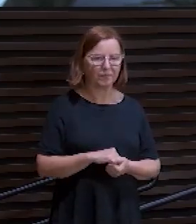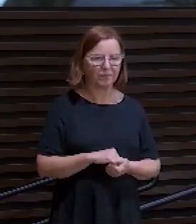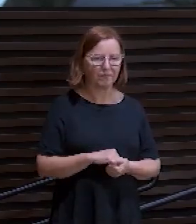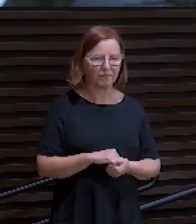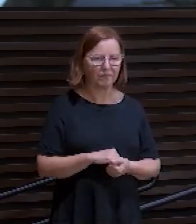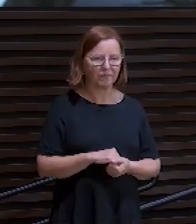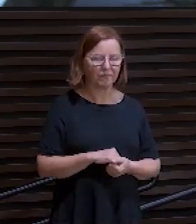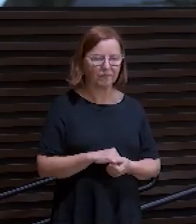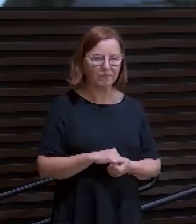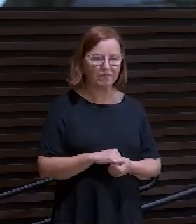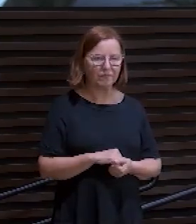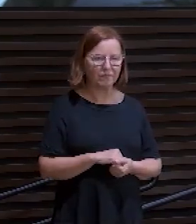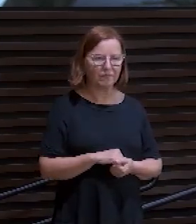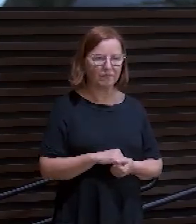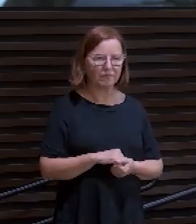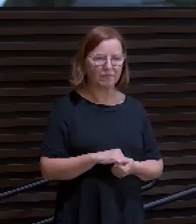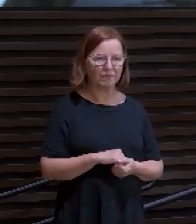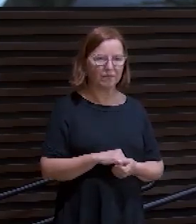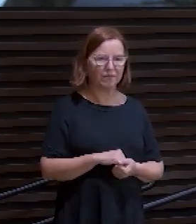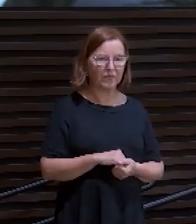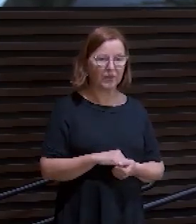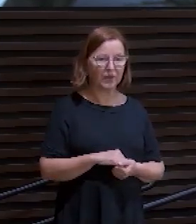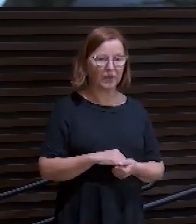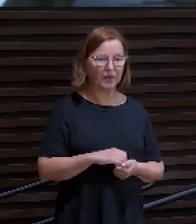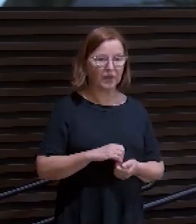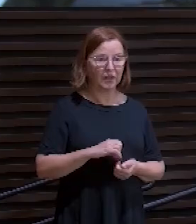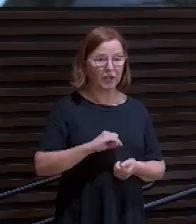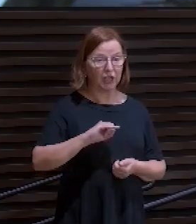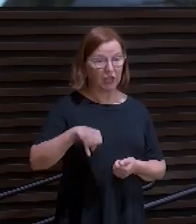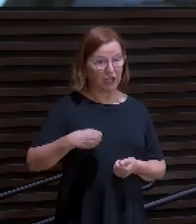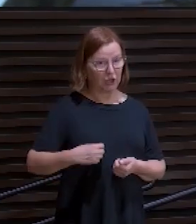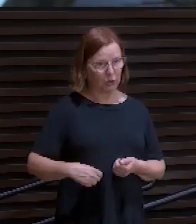ele está vendo isso com seus olhos.